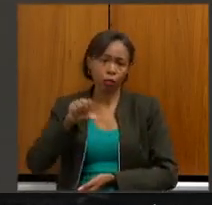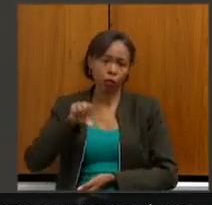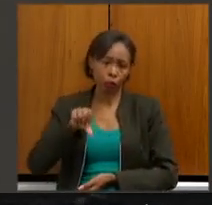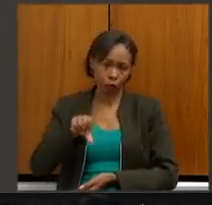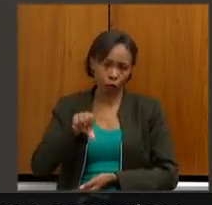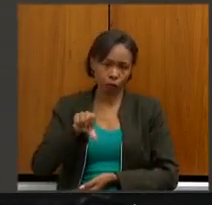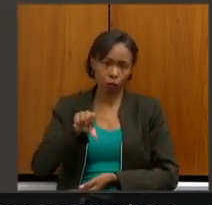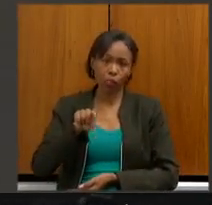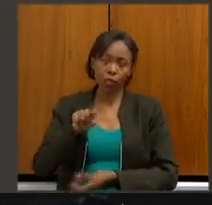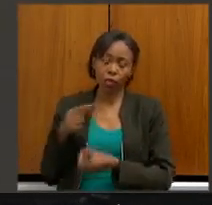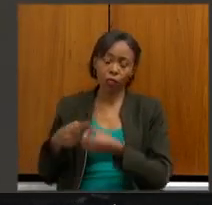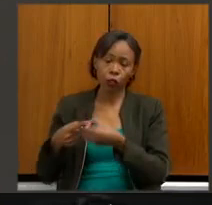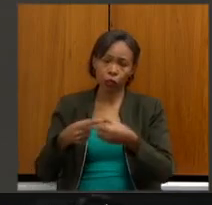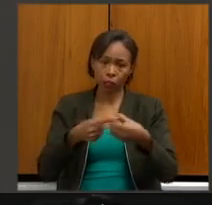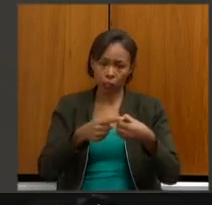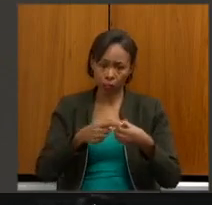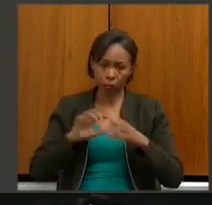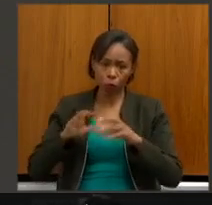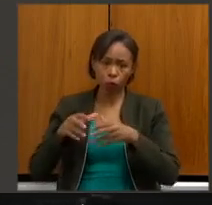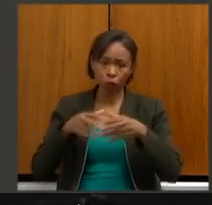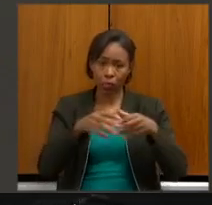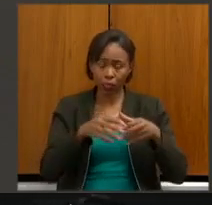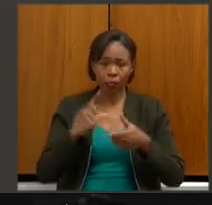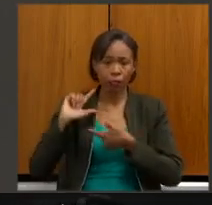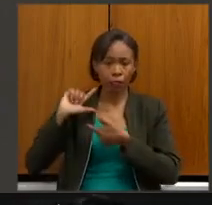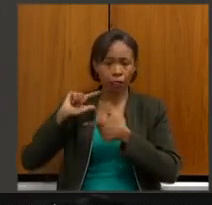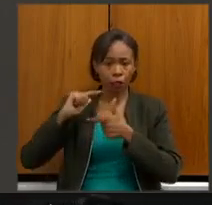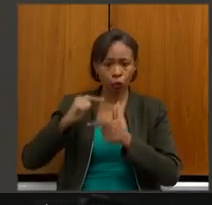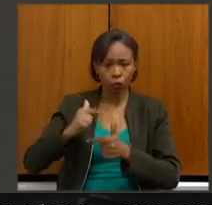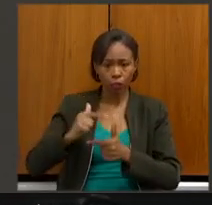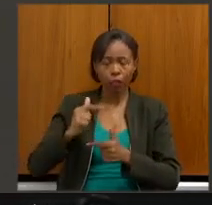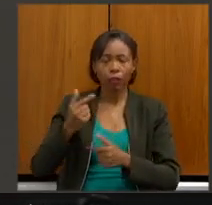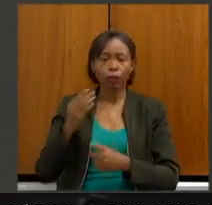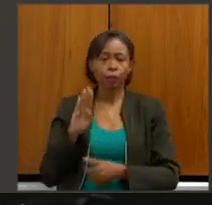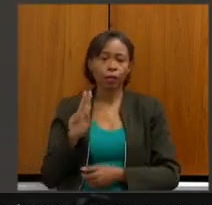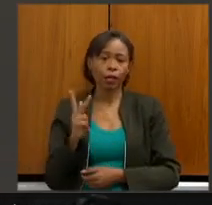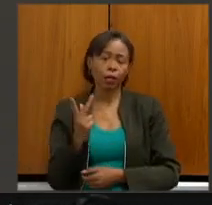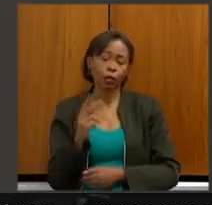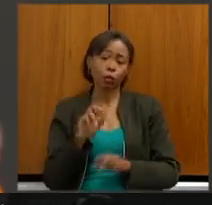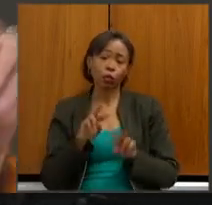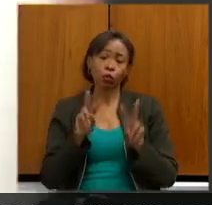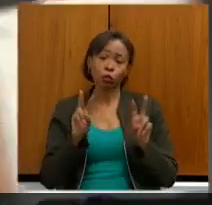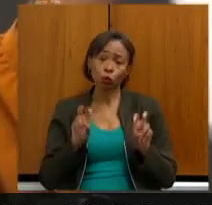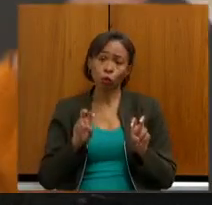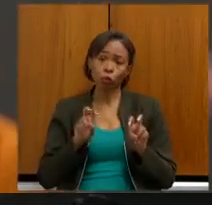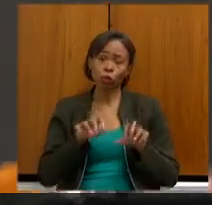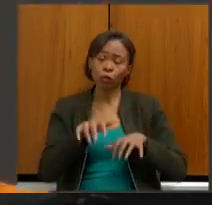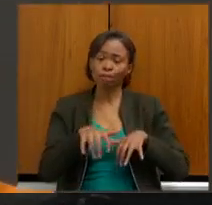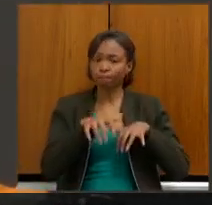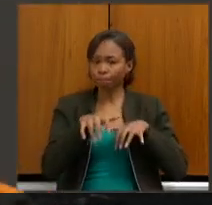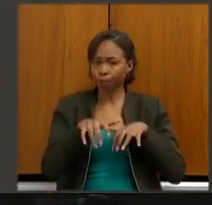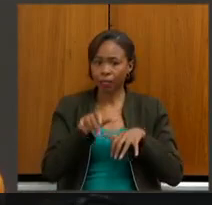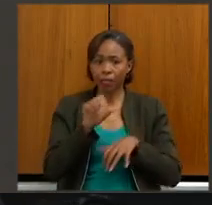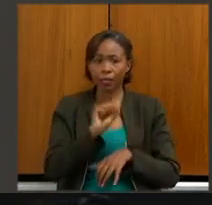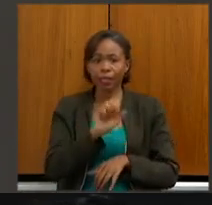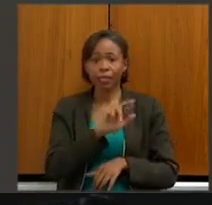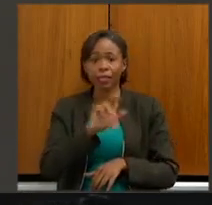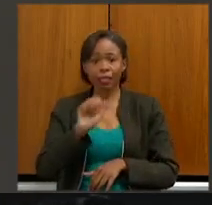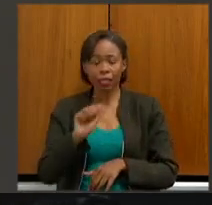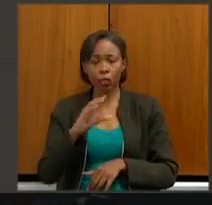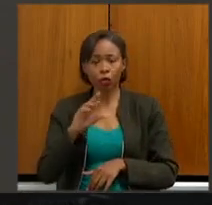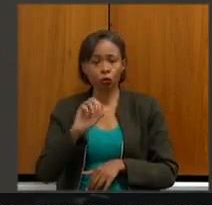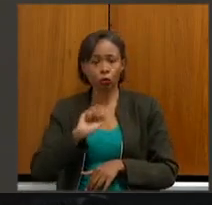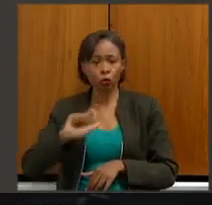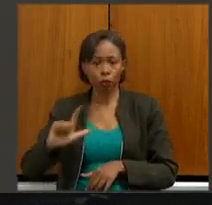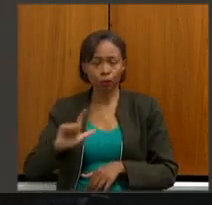oit as comunidades tradicionais de Belo Horizonte acerca dos Empreendimentos minerários na Serra do Curral requerimento de